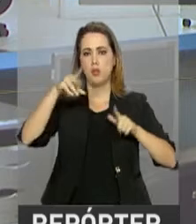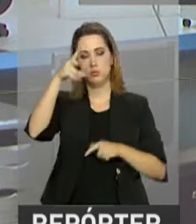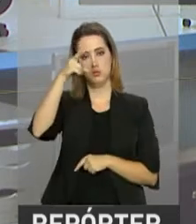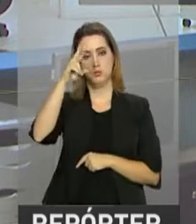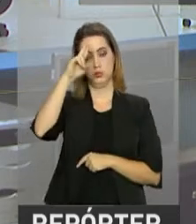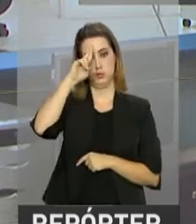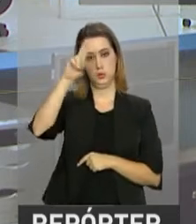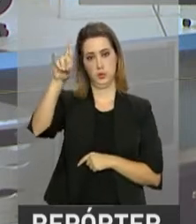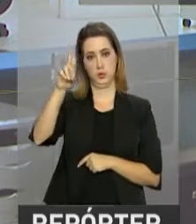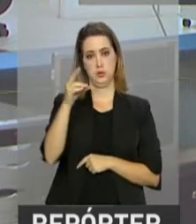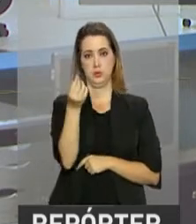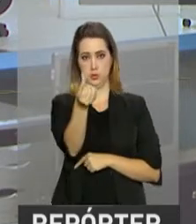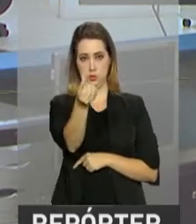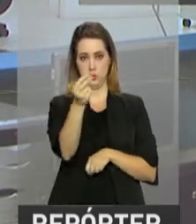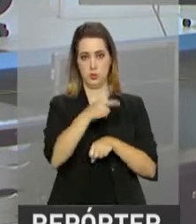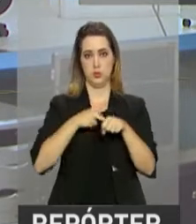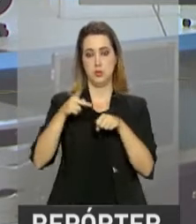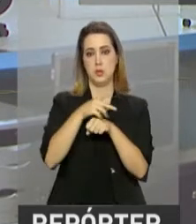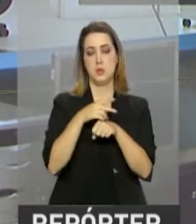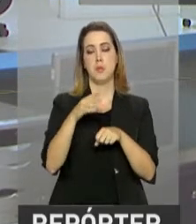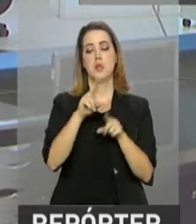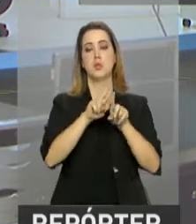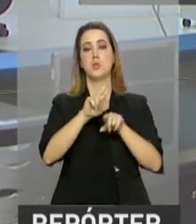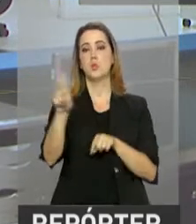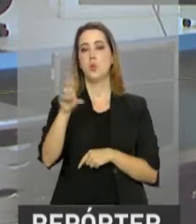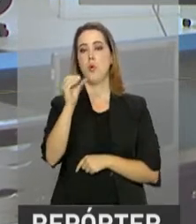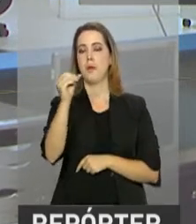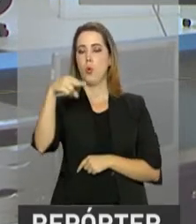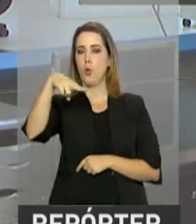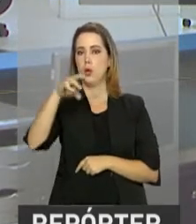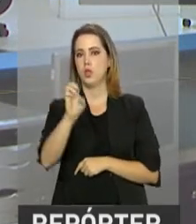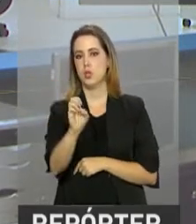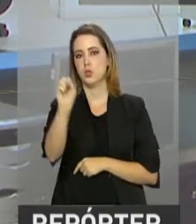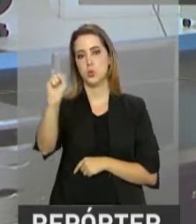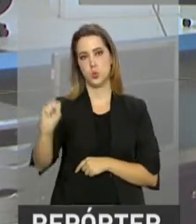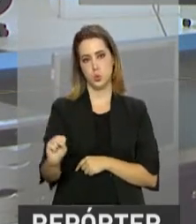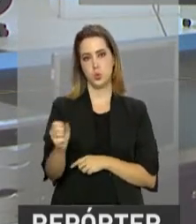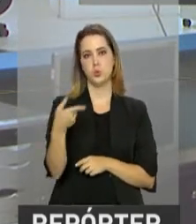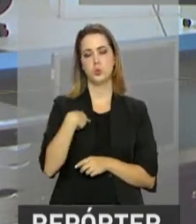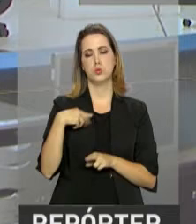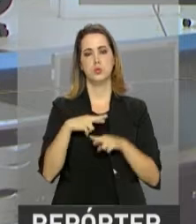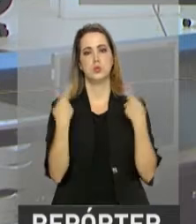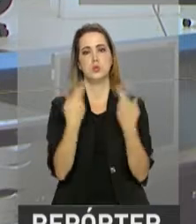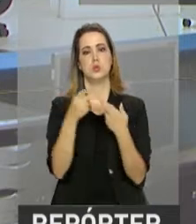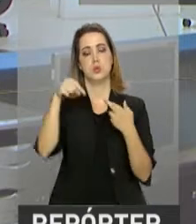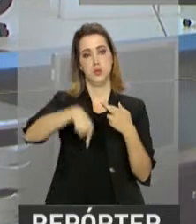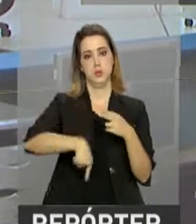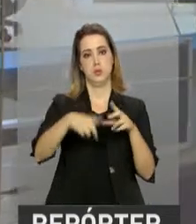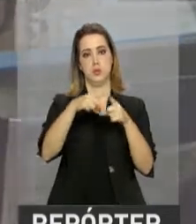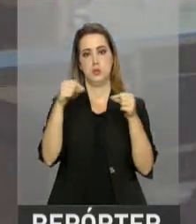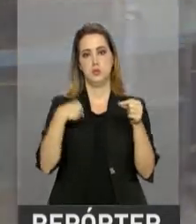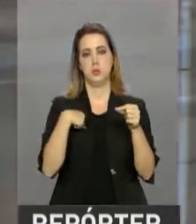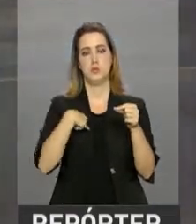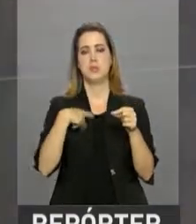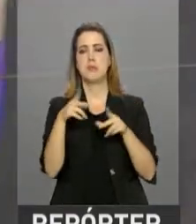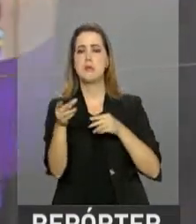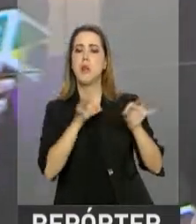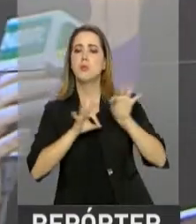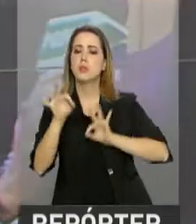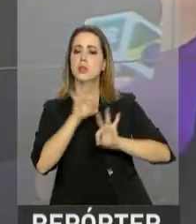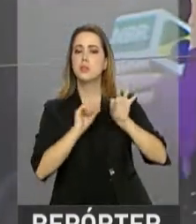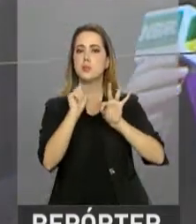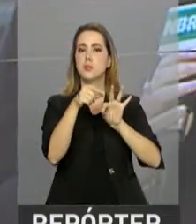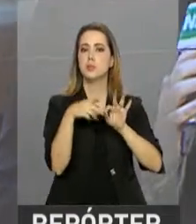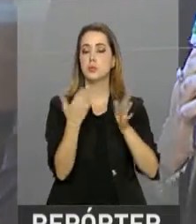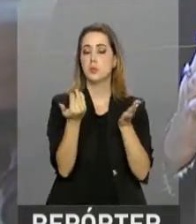de 6 países do Cone Sul se reuniram em Brasília para discutir ações de combate ao crime nas fronteiras. Ao vivo, a repórter Luana Karen, que